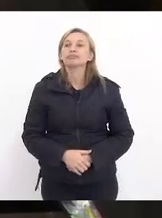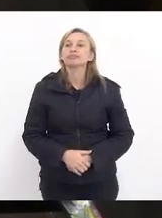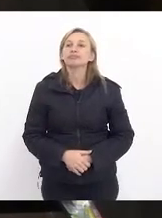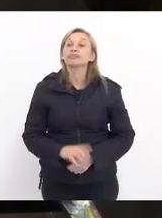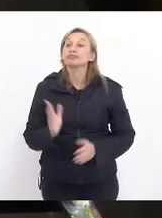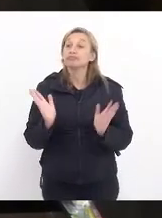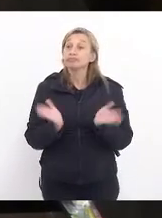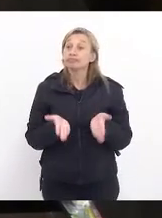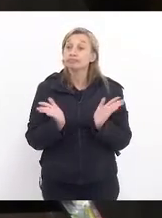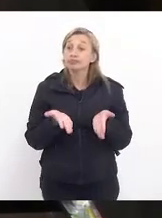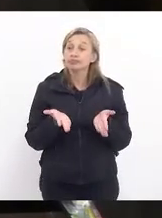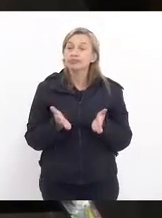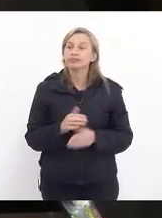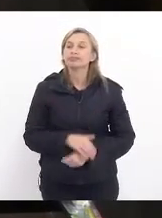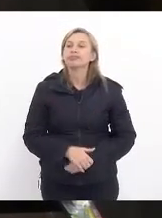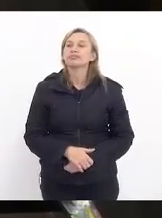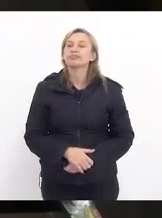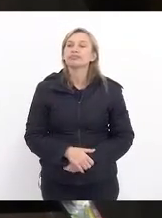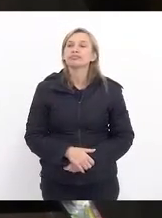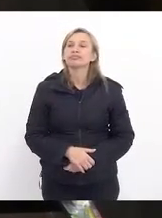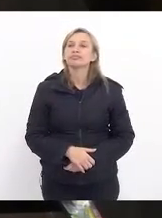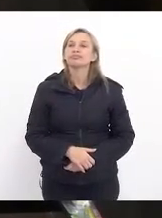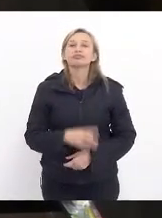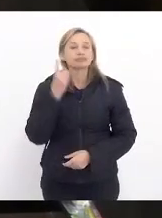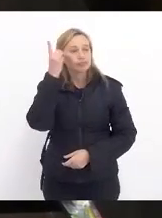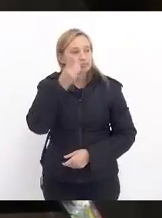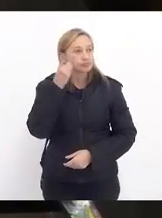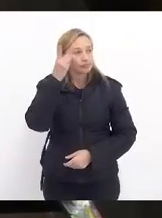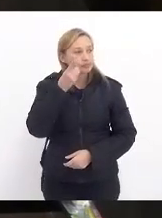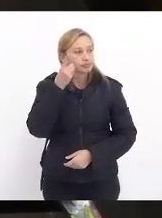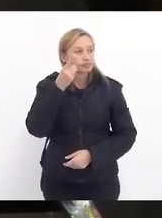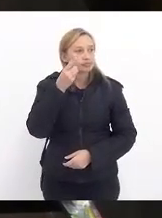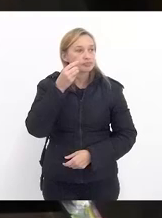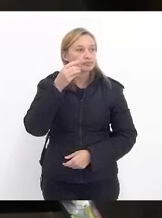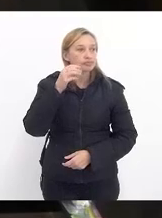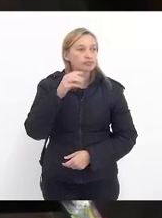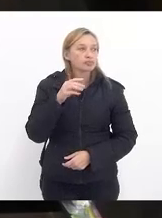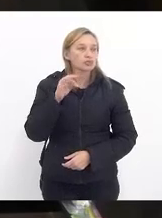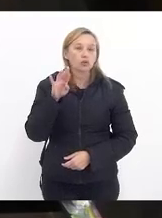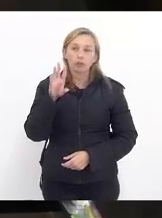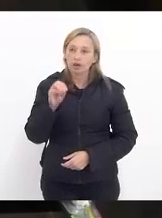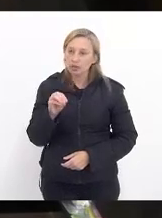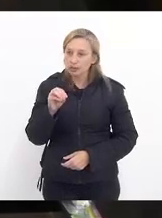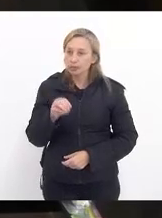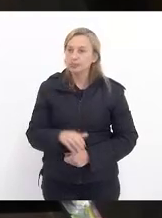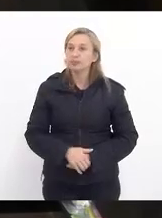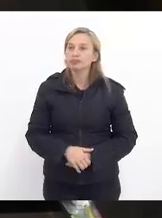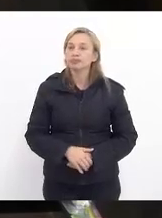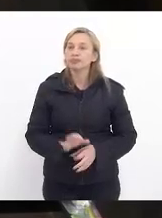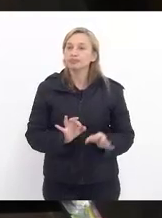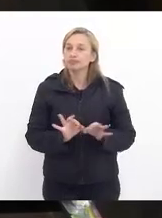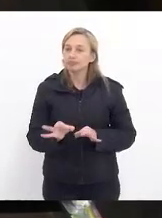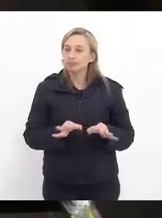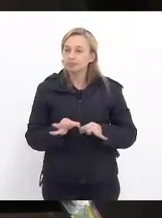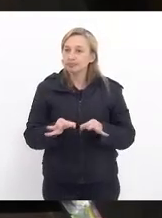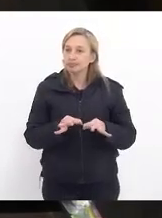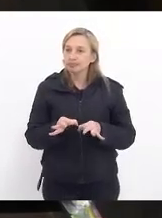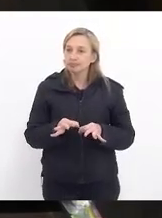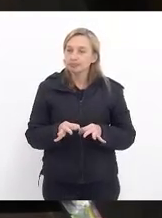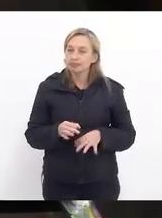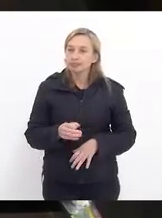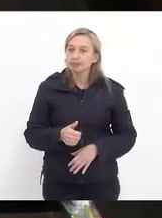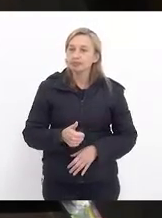ah e hoje o deputado Márcio Gualberto organizou na